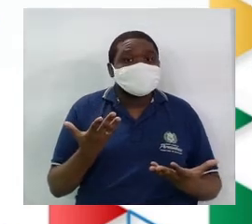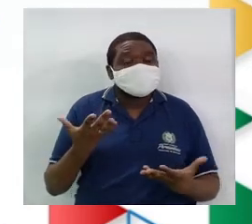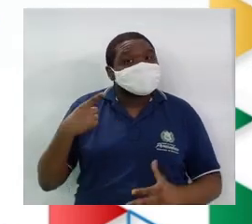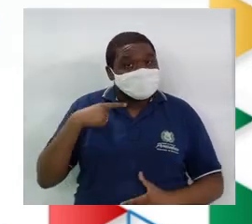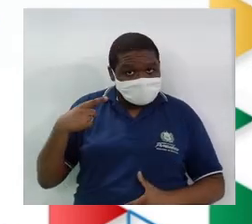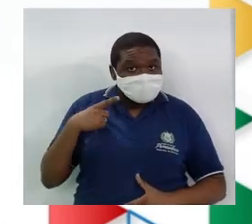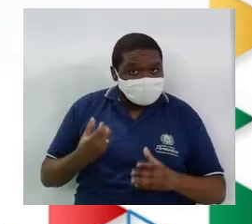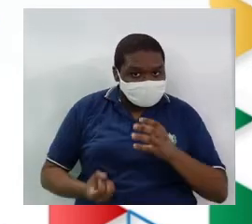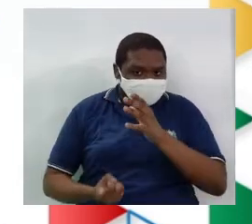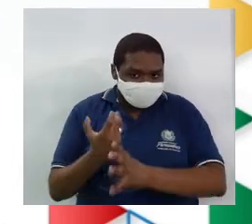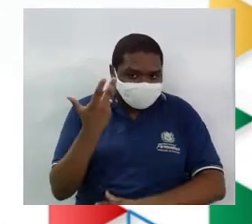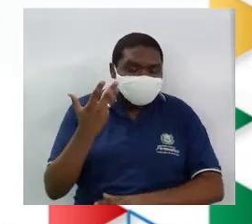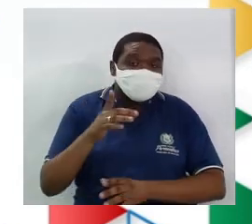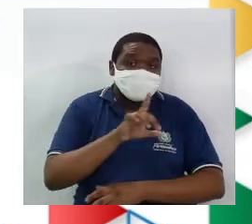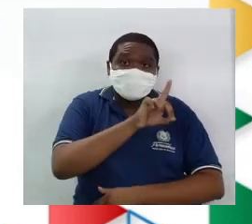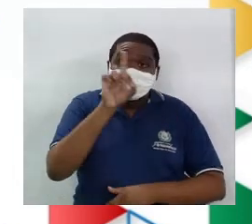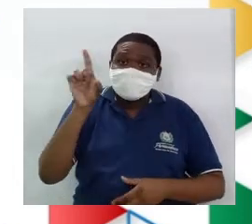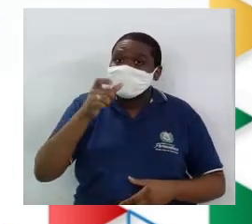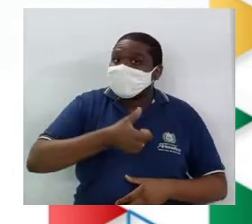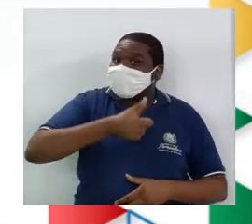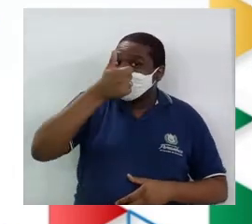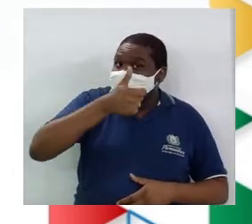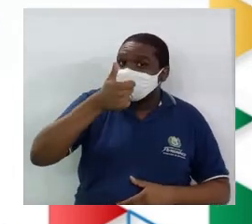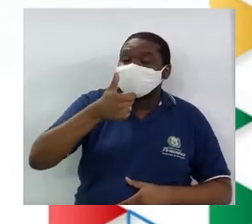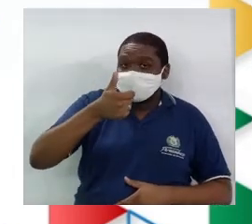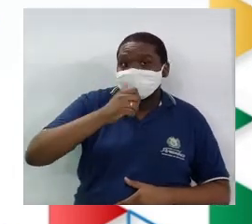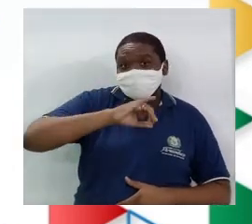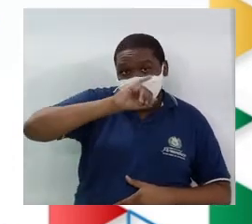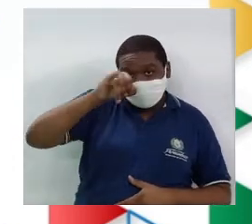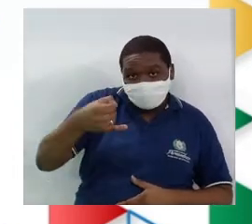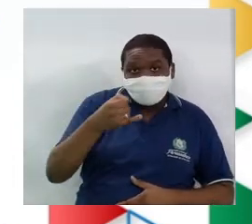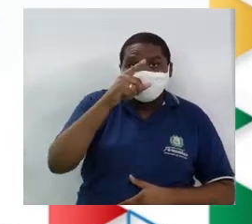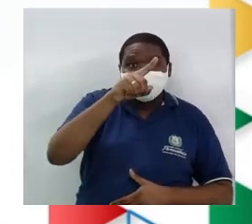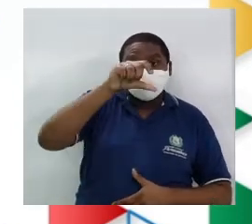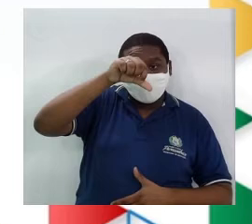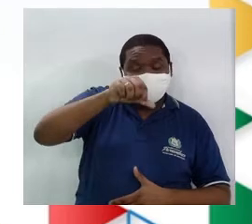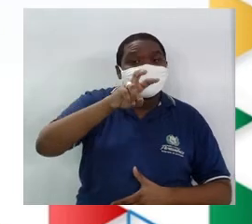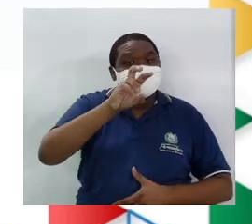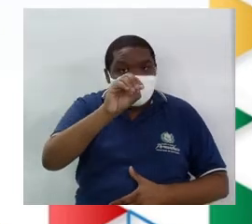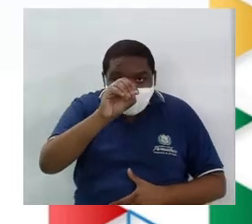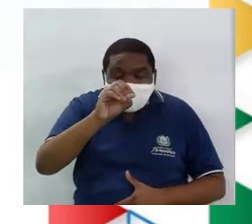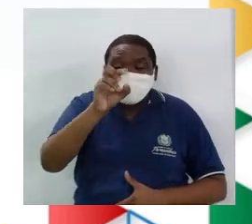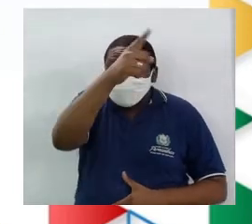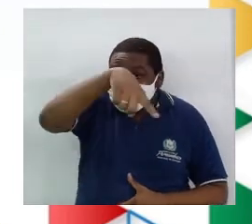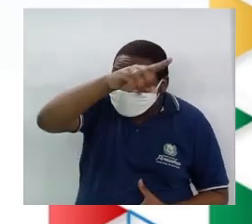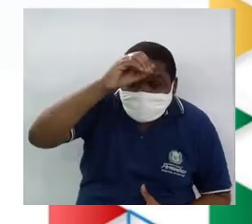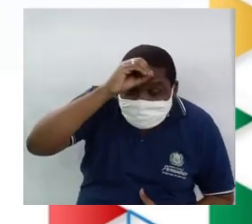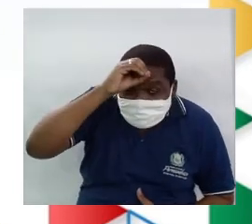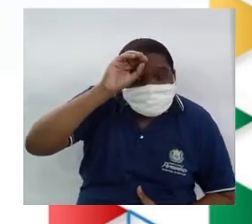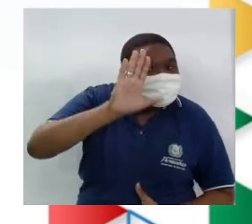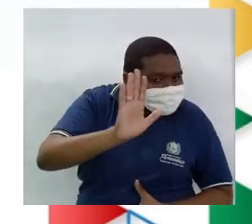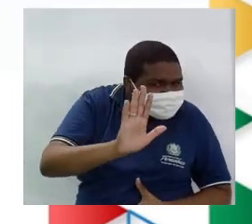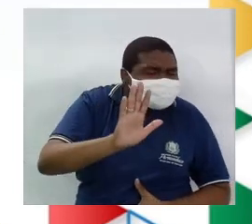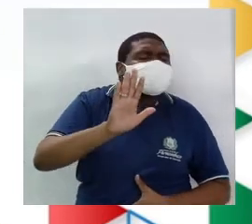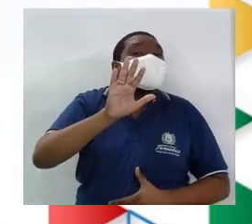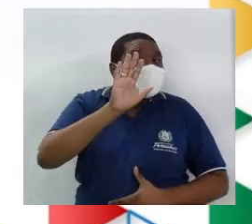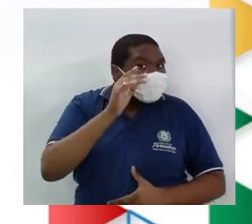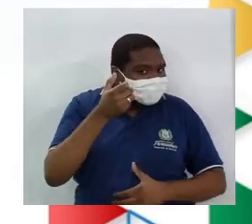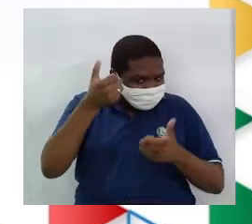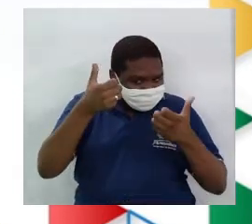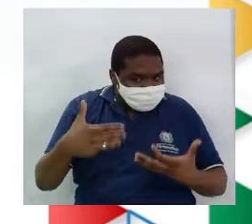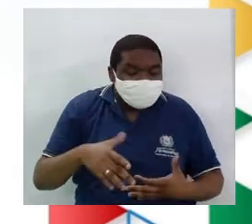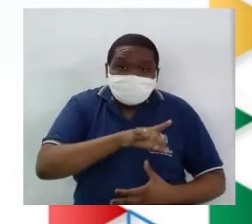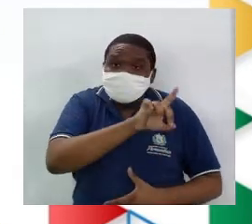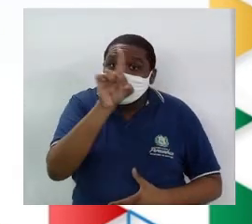foi fundada em 1º de janeiro de 1950. Para quem não sabe, o dia 1º de